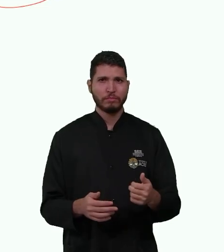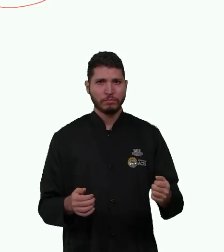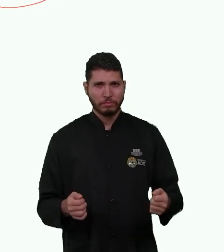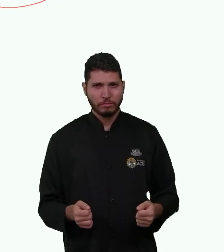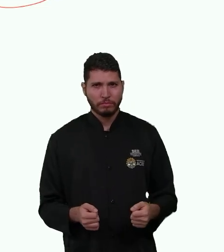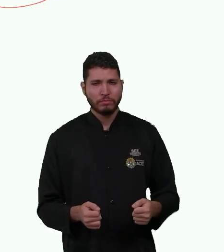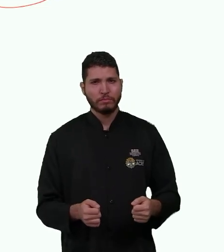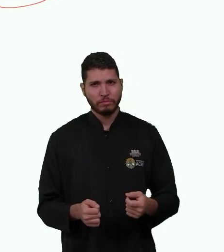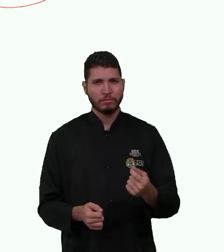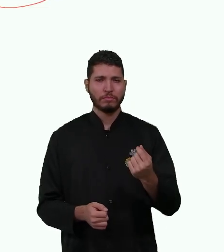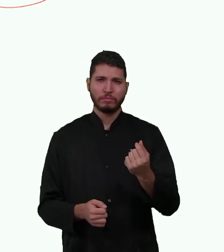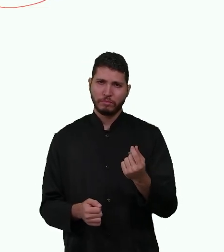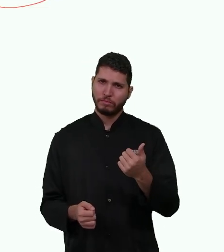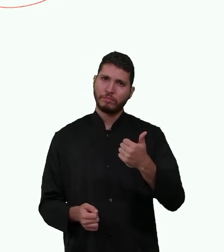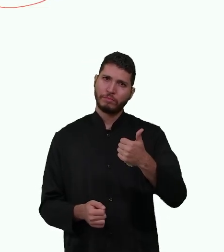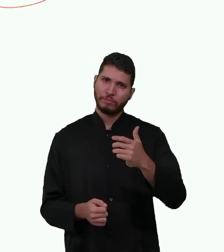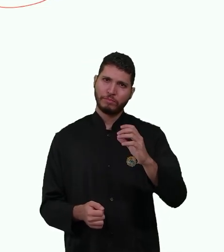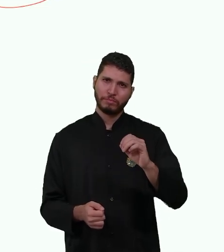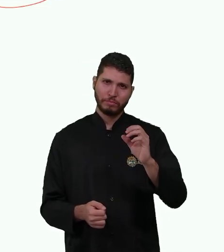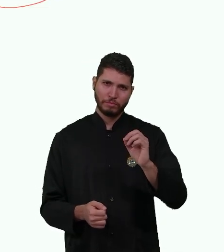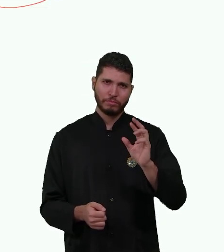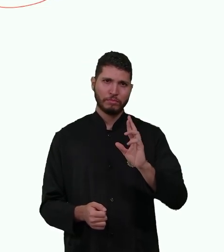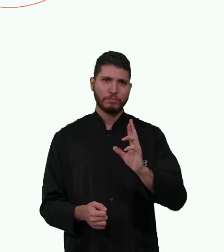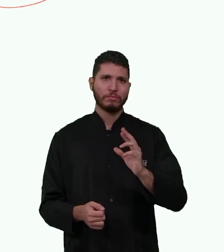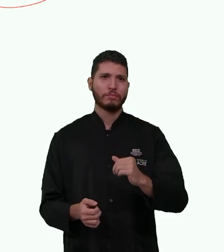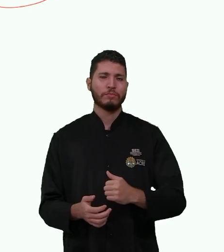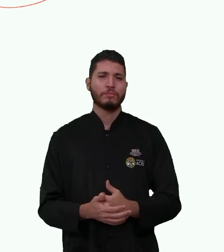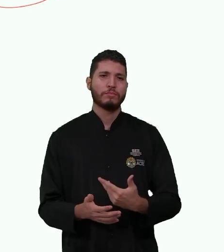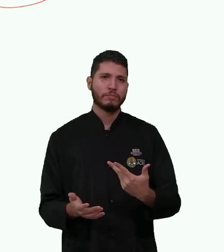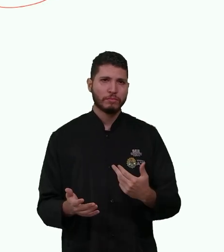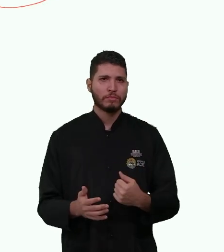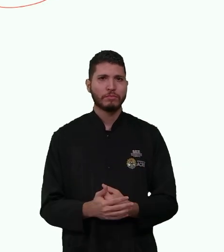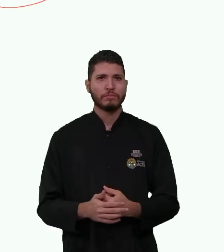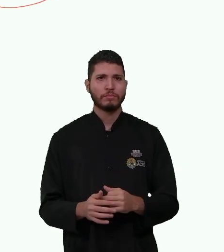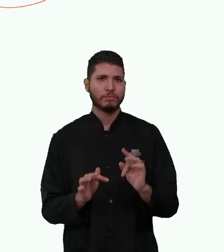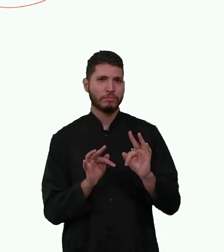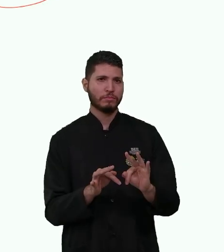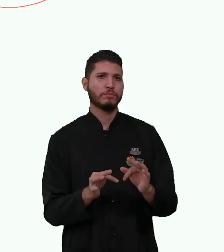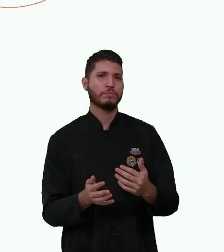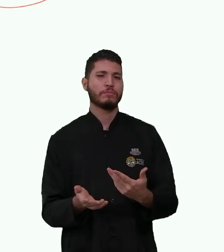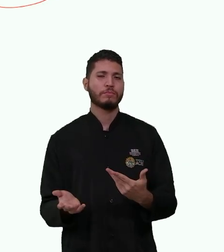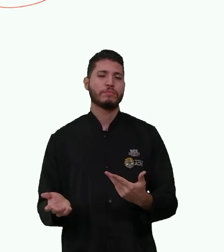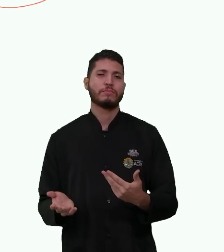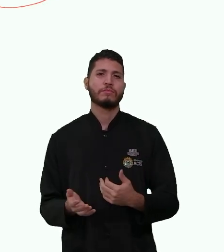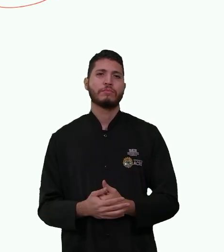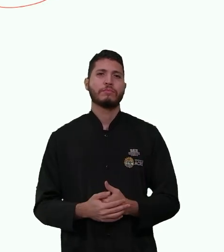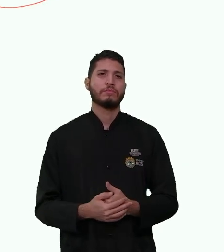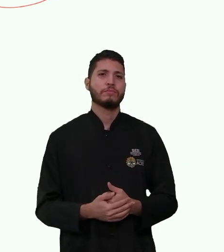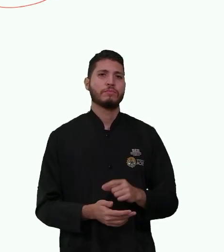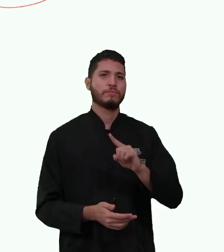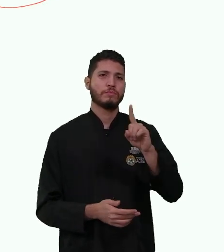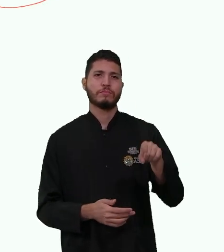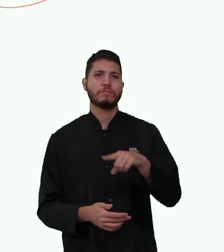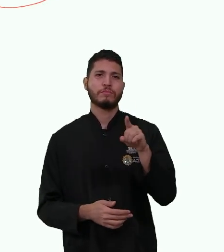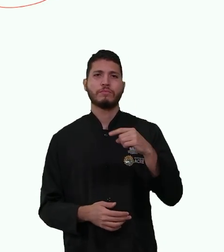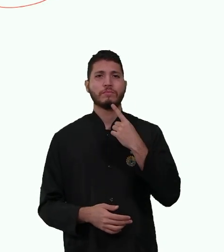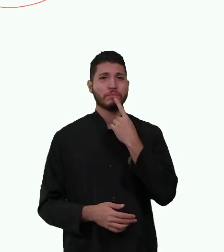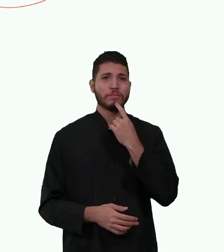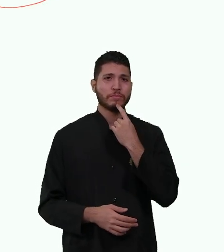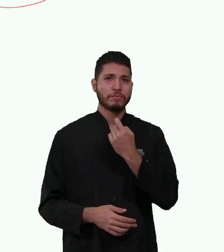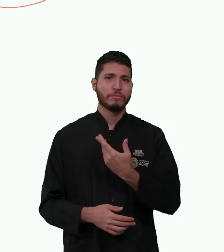100 vezes 1 menos 0,25, agora tem um menos porque a gente está tendo desconto. E aí, quando eu multiplicar 100